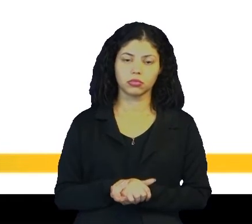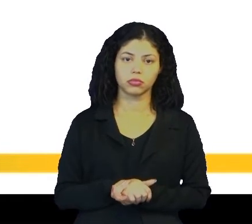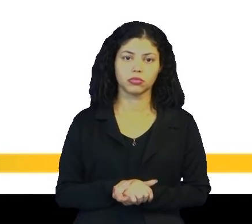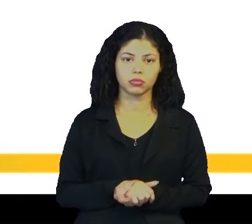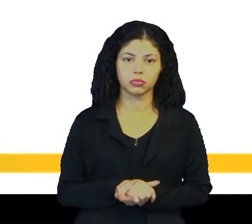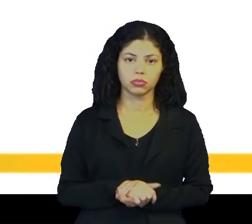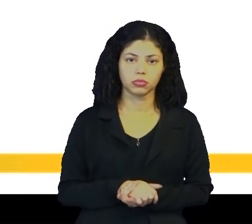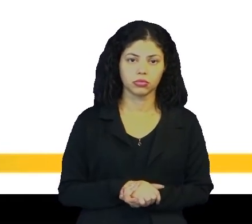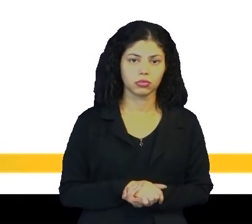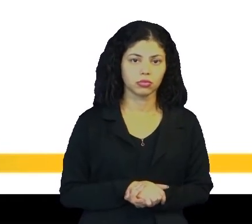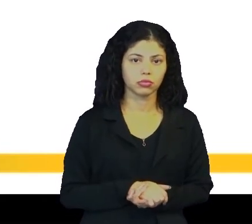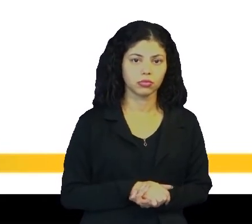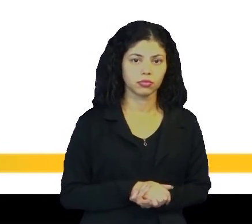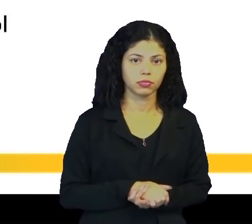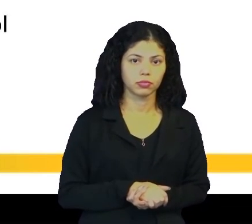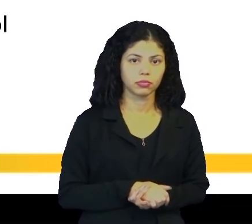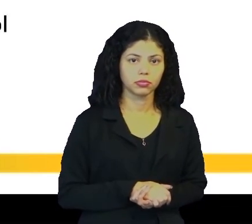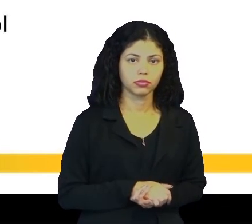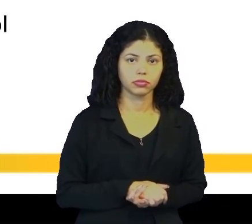subordinating conjunctions.